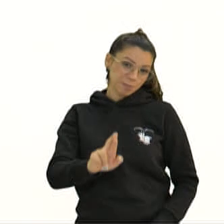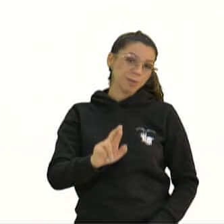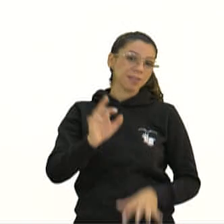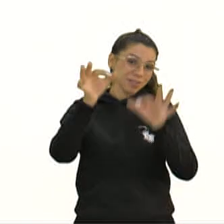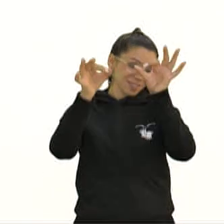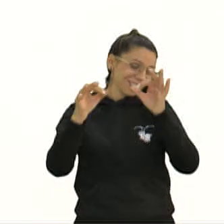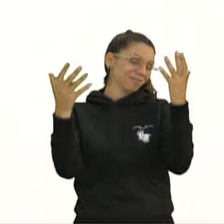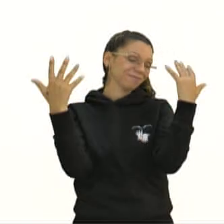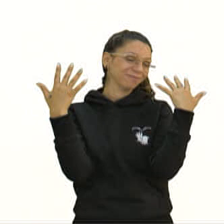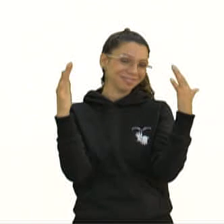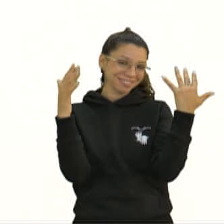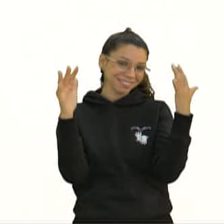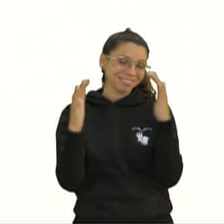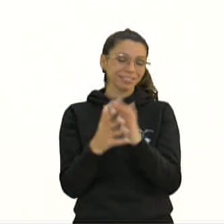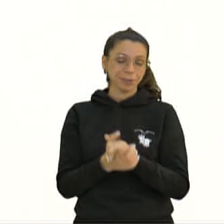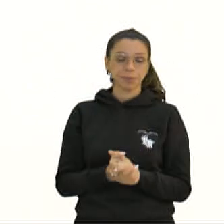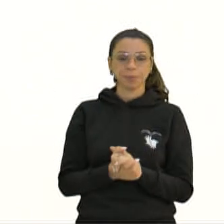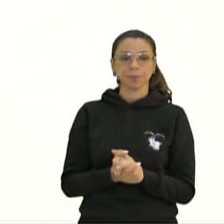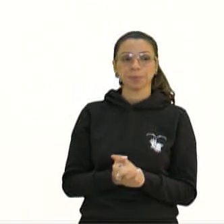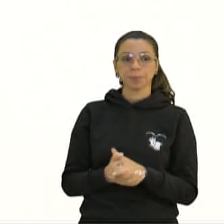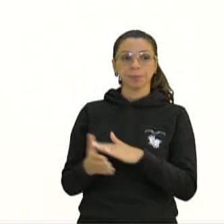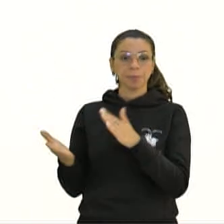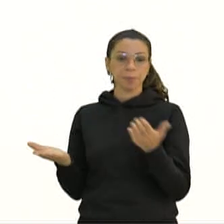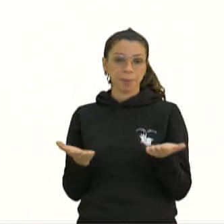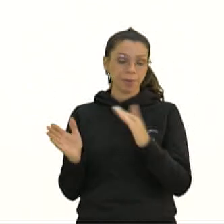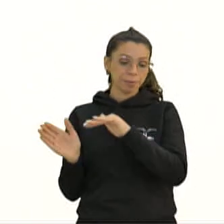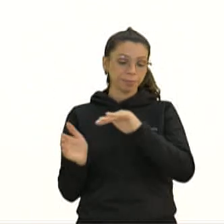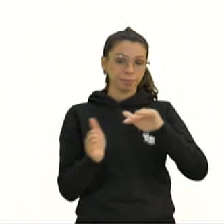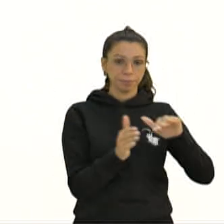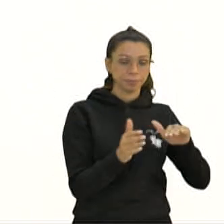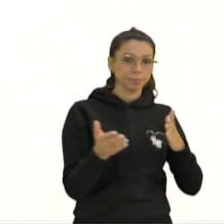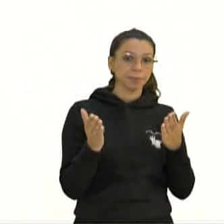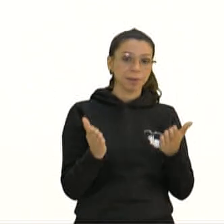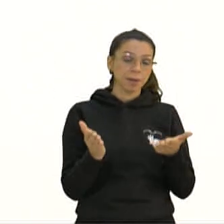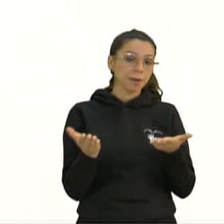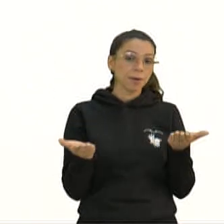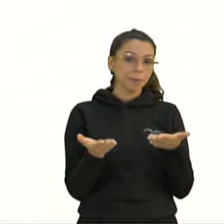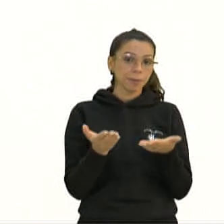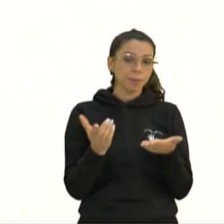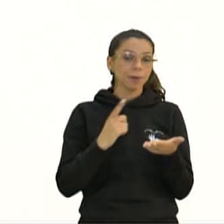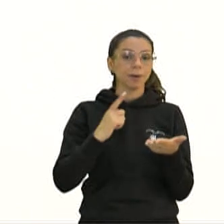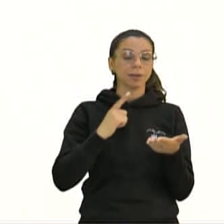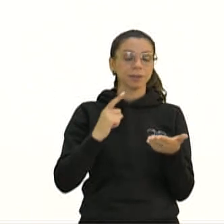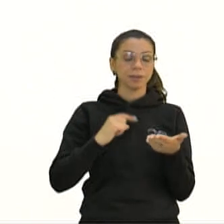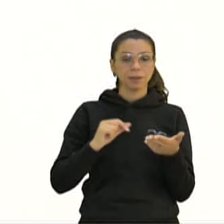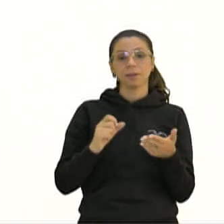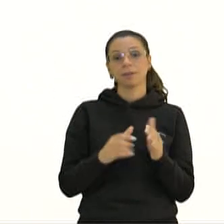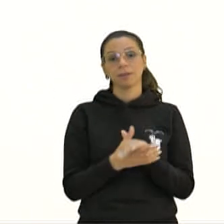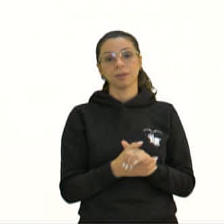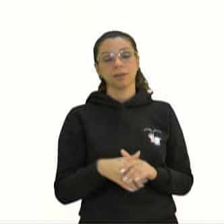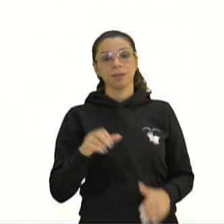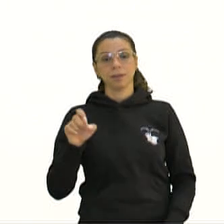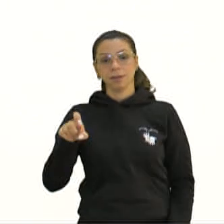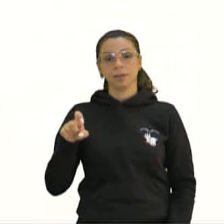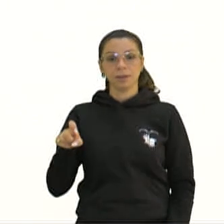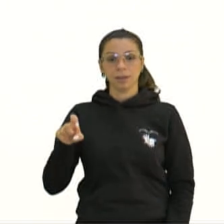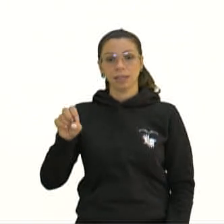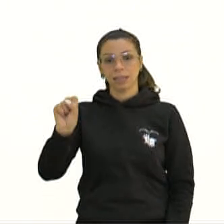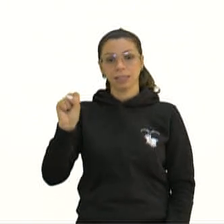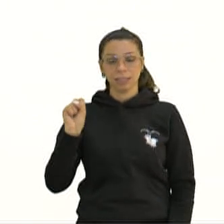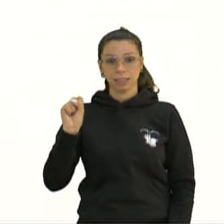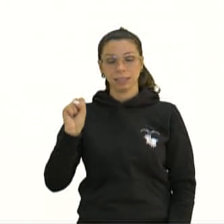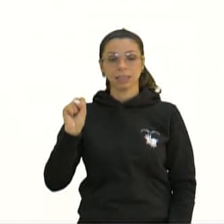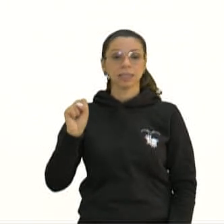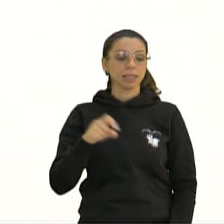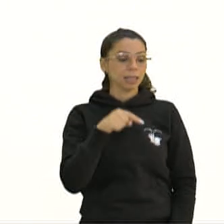parabéns! Então, a gente já falou ali da agricultura extensiva, da agricultura intensiva e agora nós